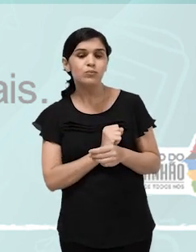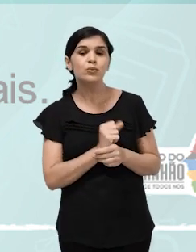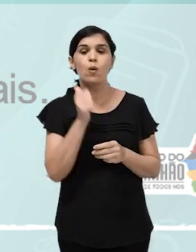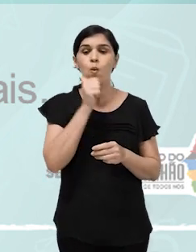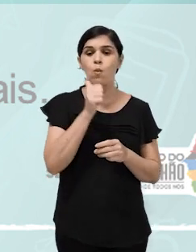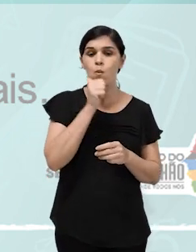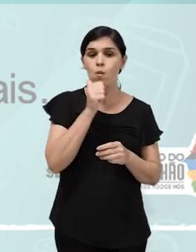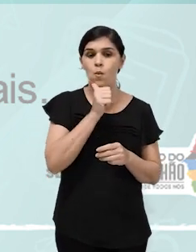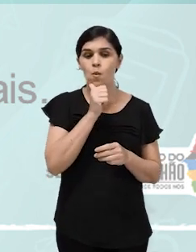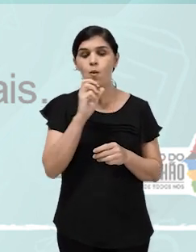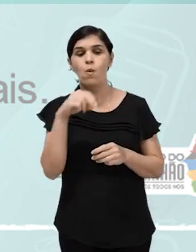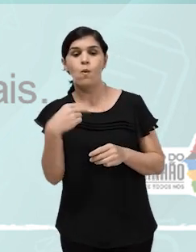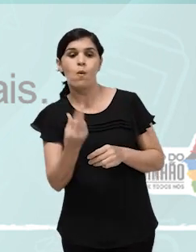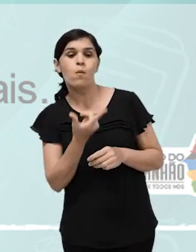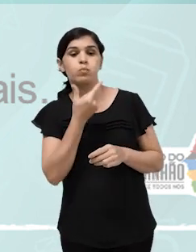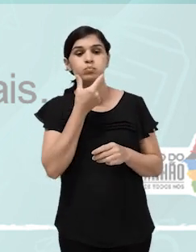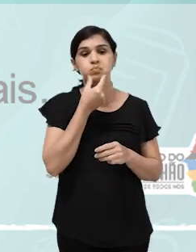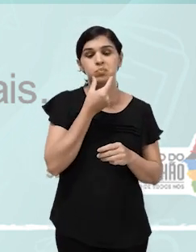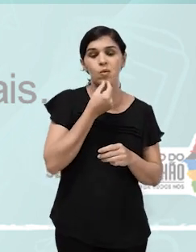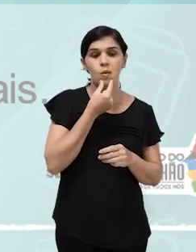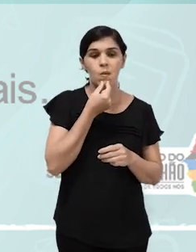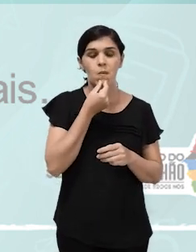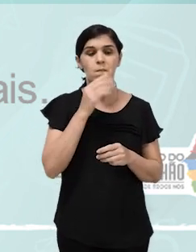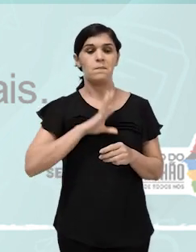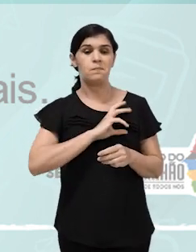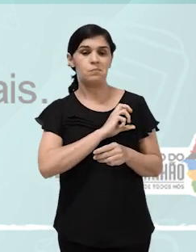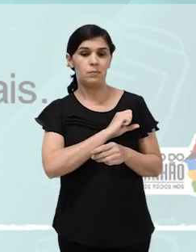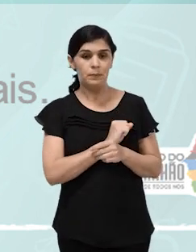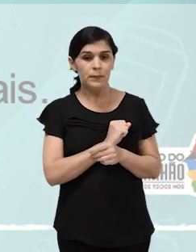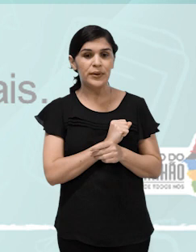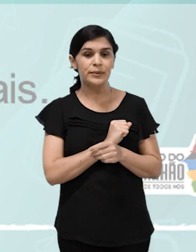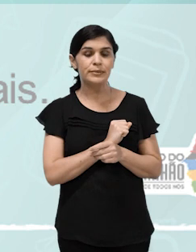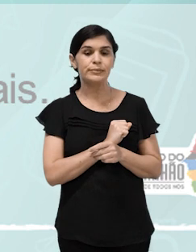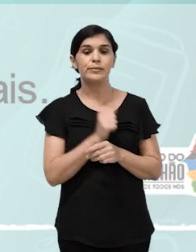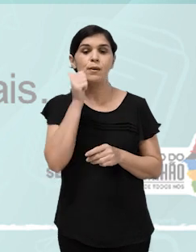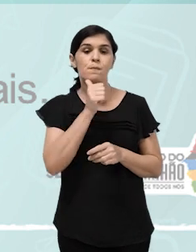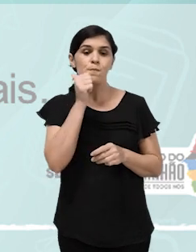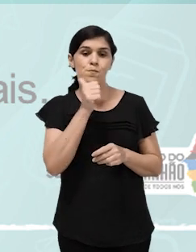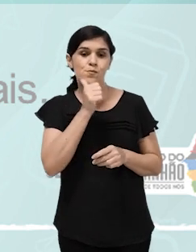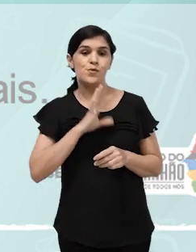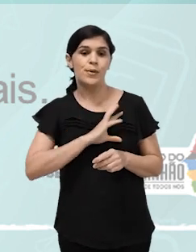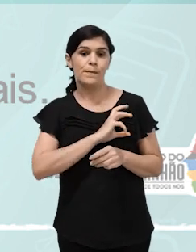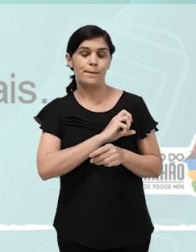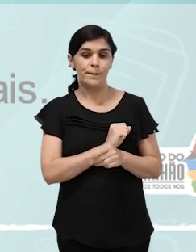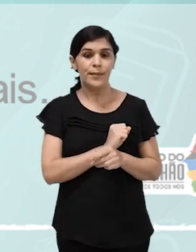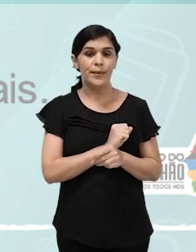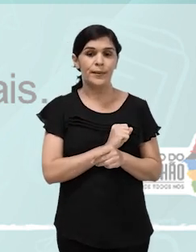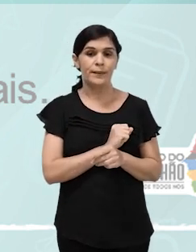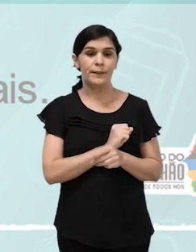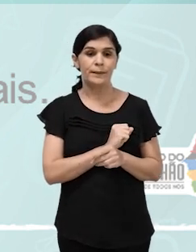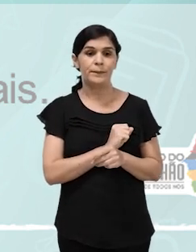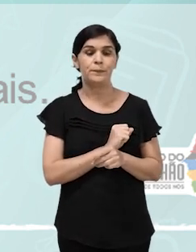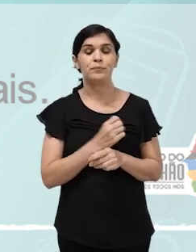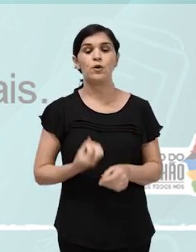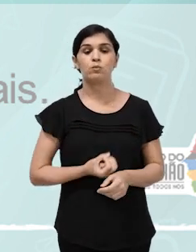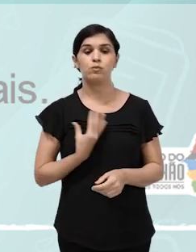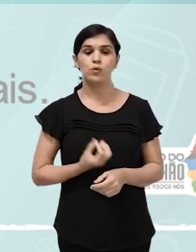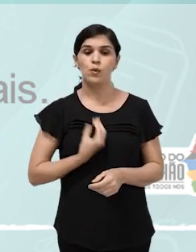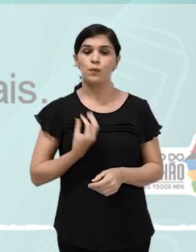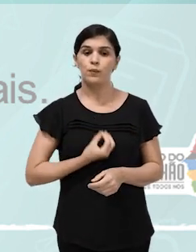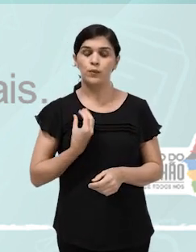a mulher amante e o homem amado, pode-se afirmar que o trovadorismo corresponde ao